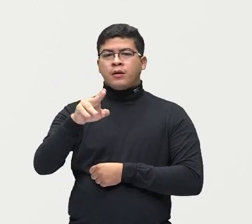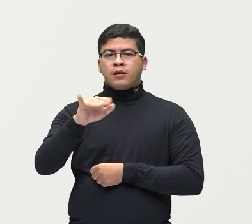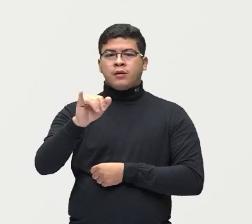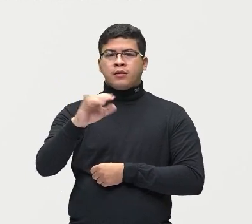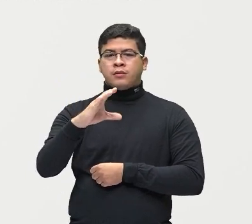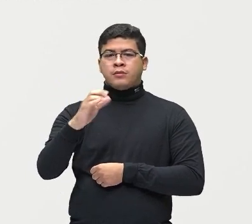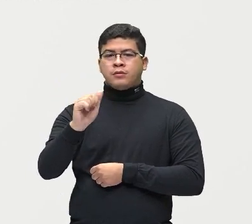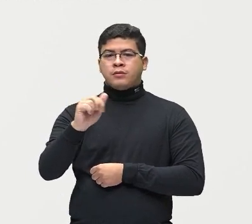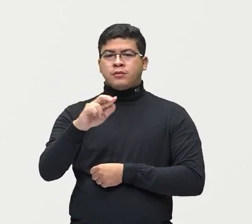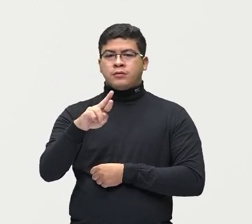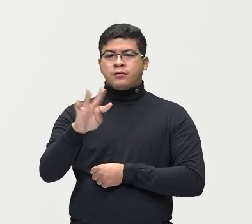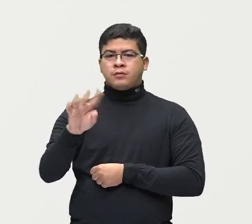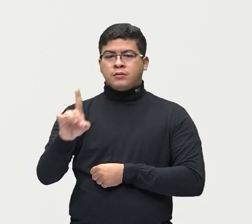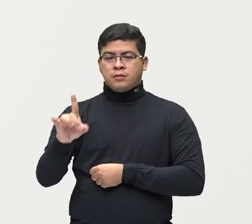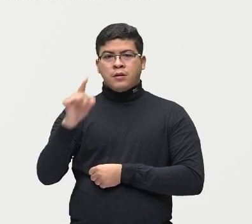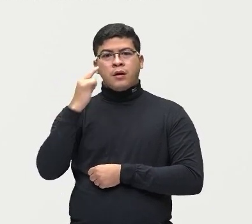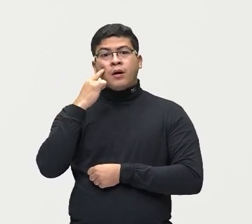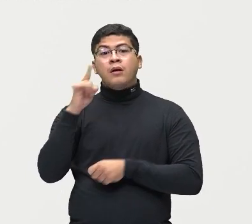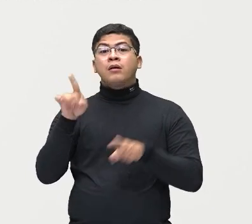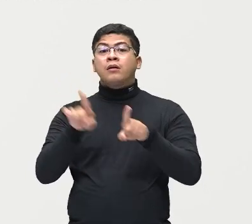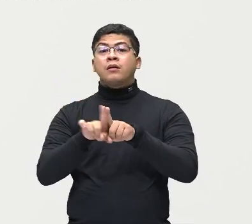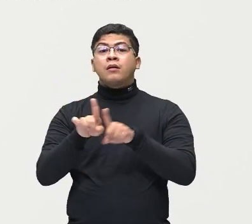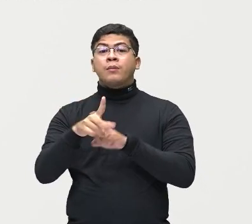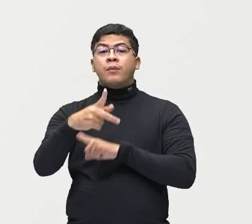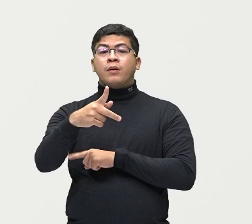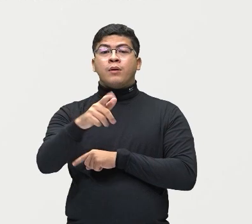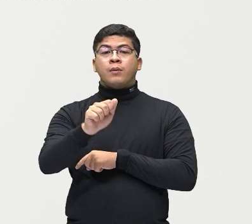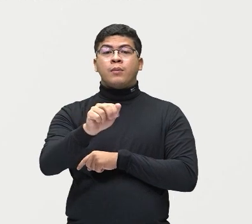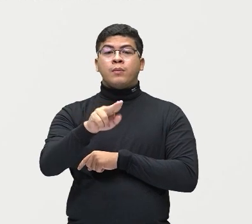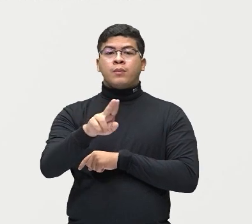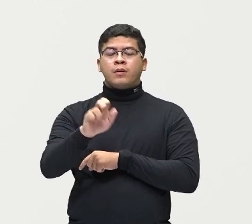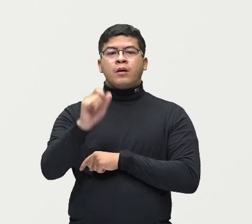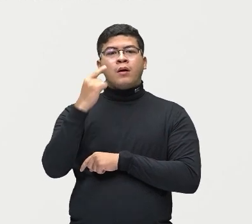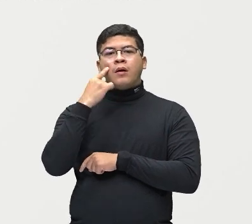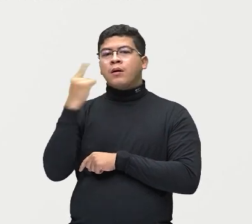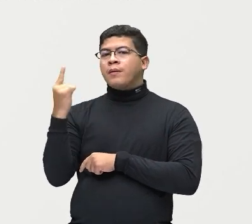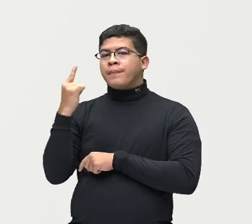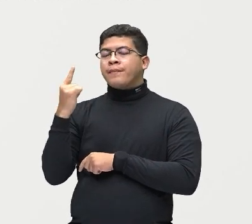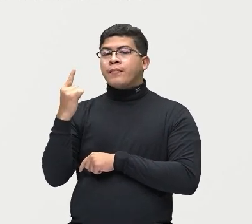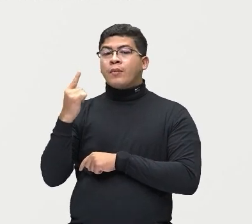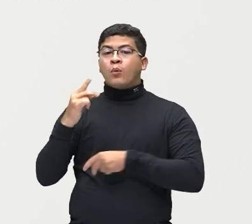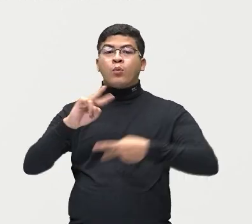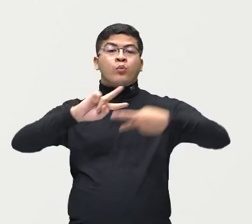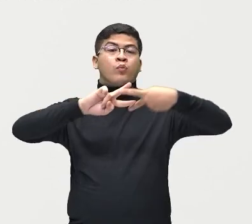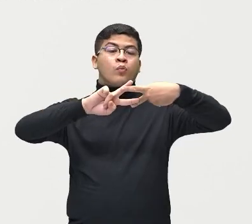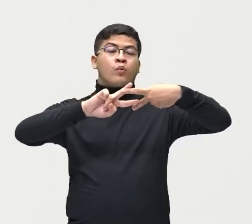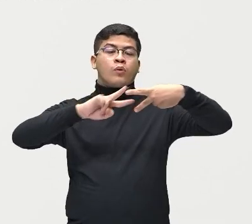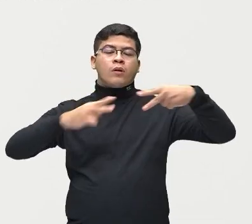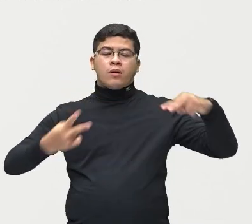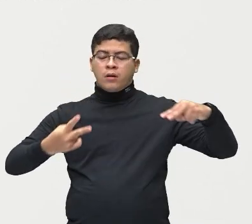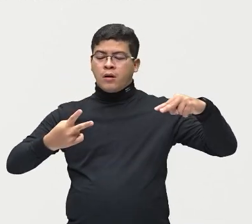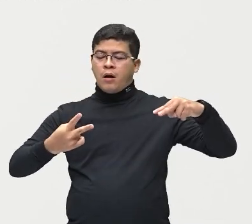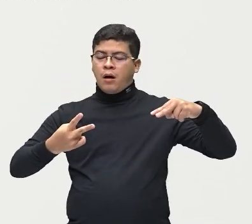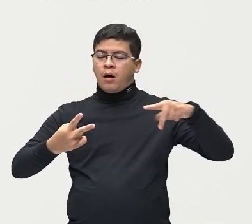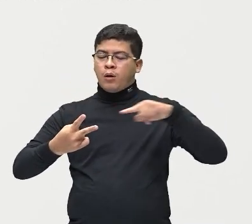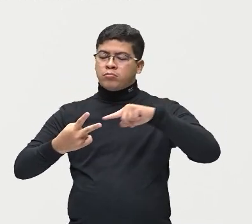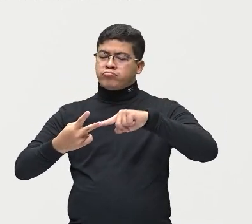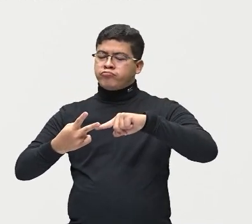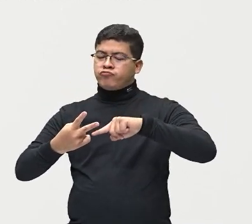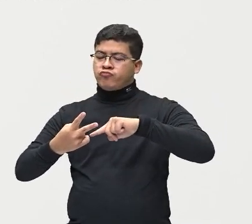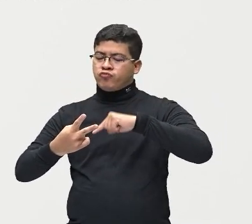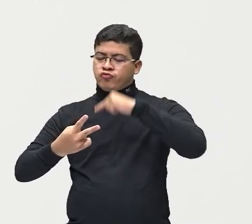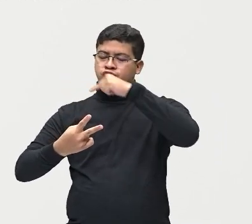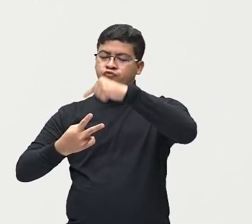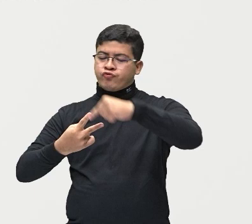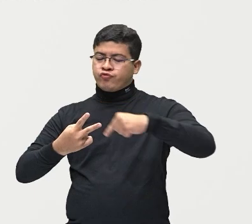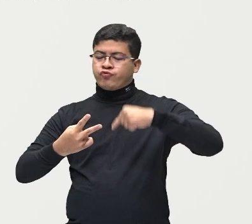Berg desenvolveram a técnica do DNA recombinante, que proporcionou o surgimento